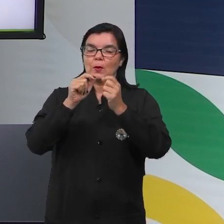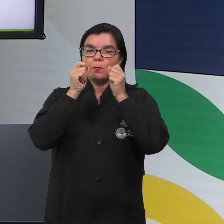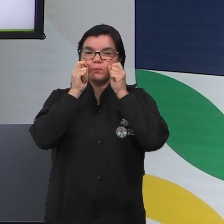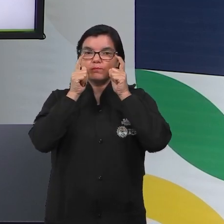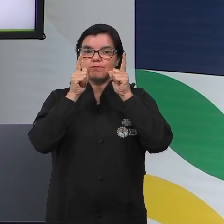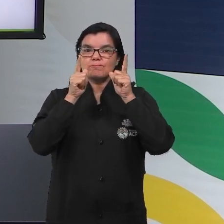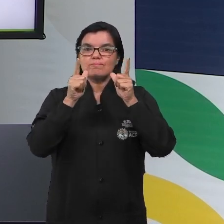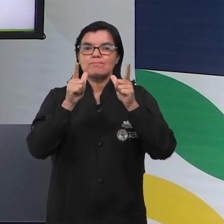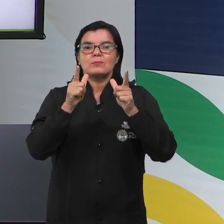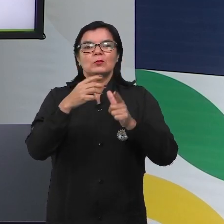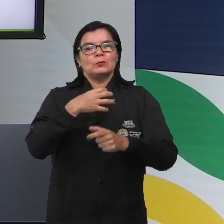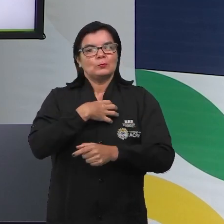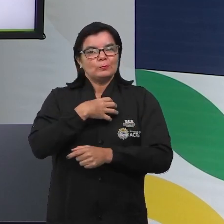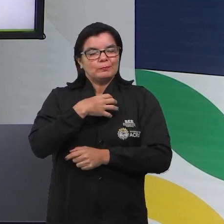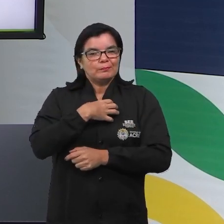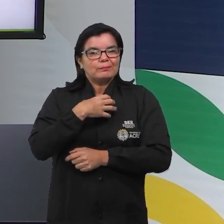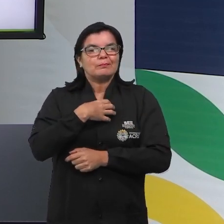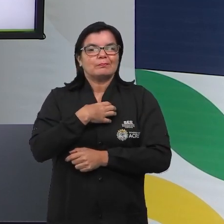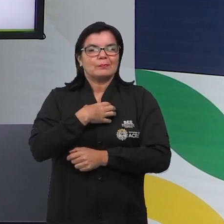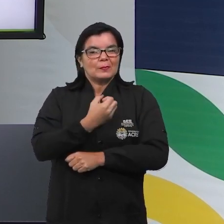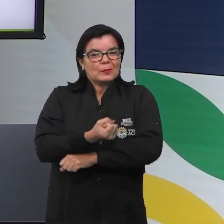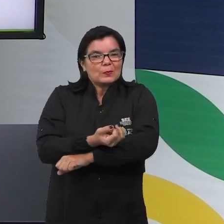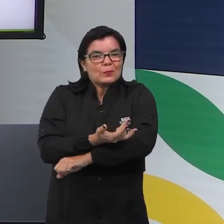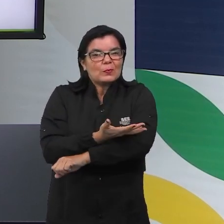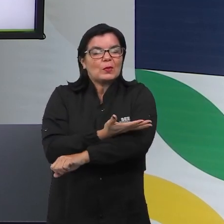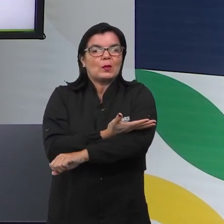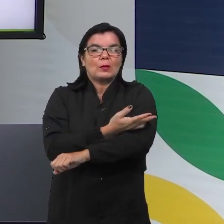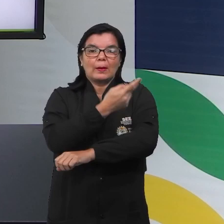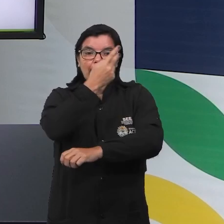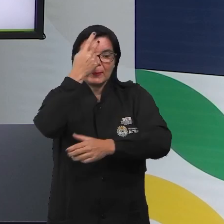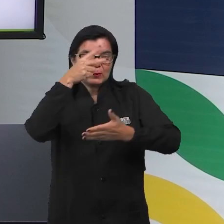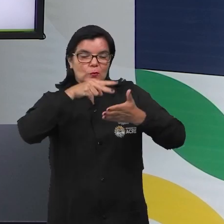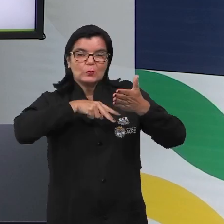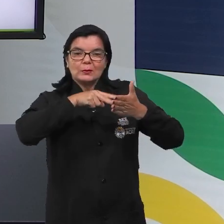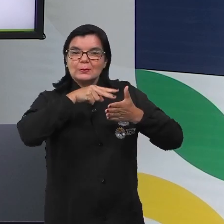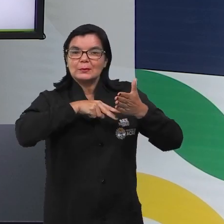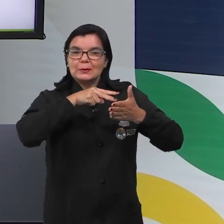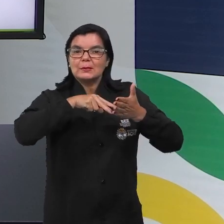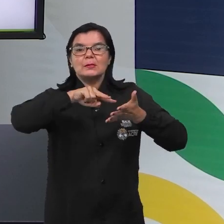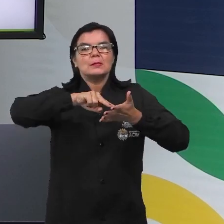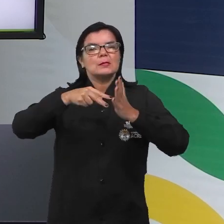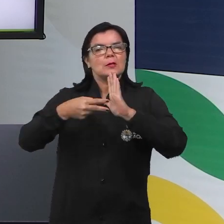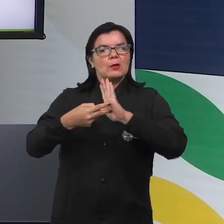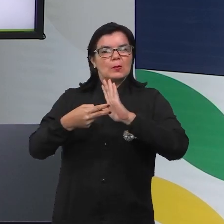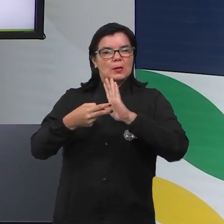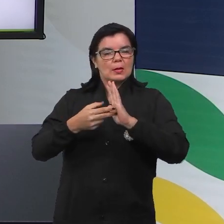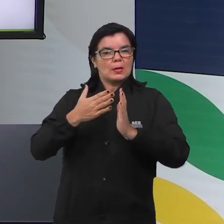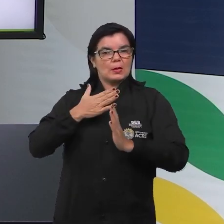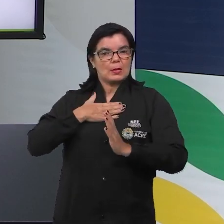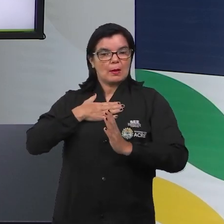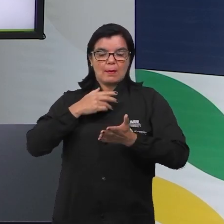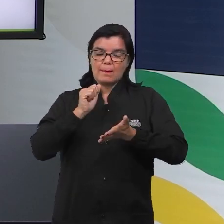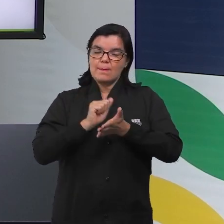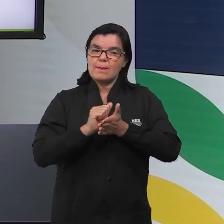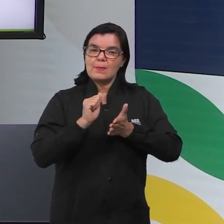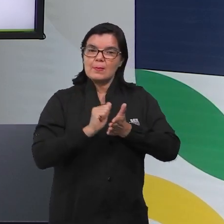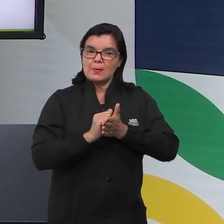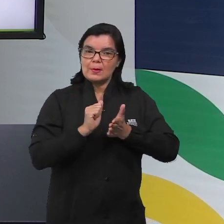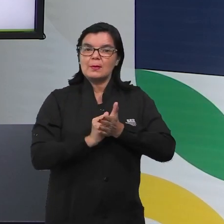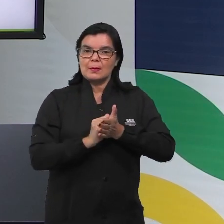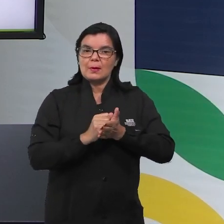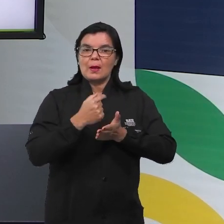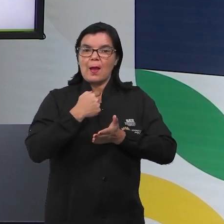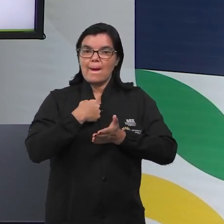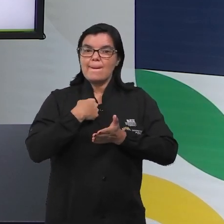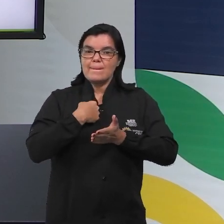algum sentimento, alguma emoção no leitor. Isso significa dizer que a minha escrita, que a